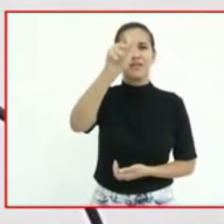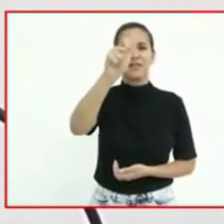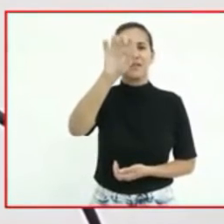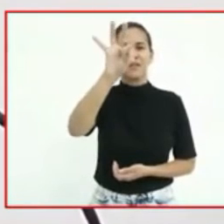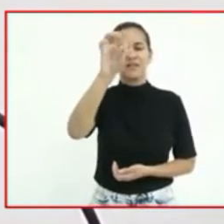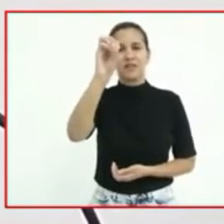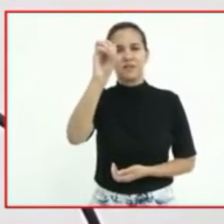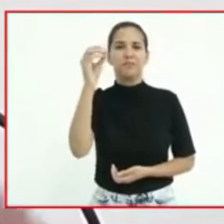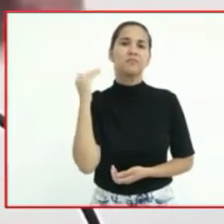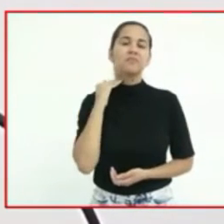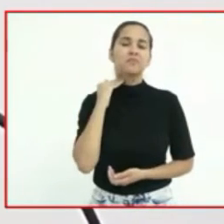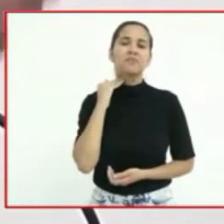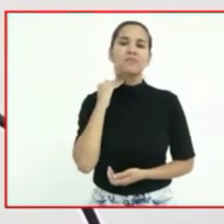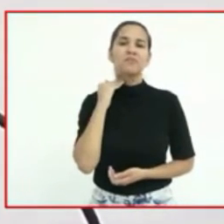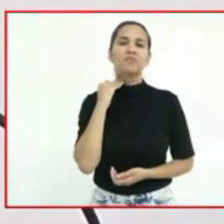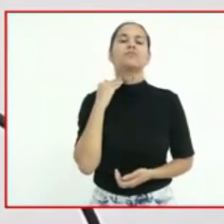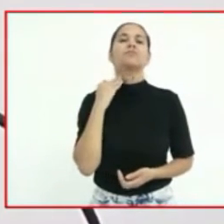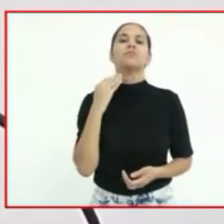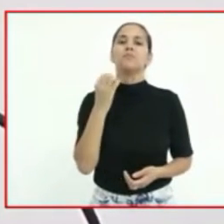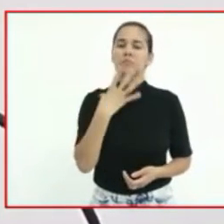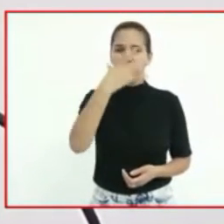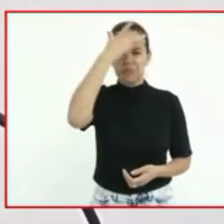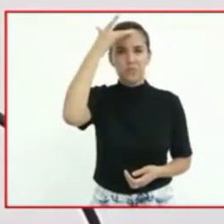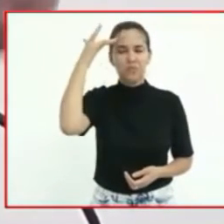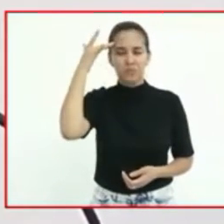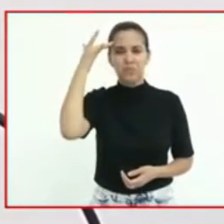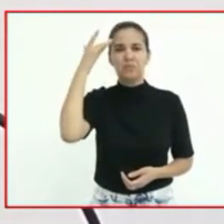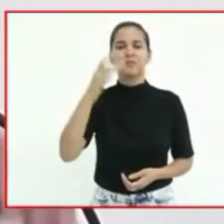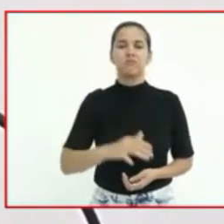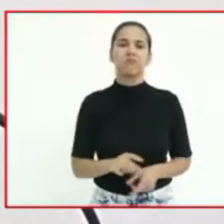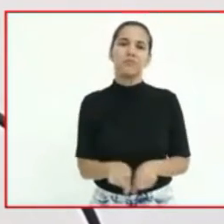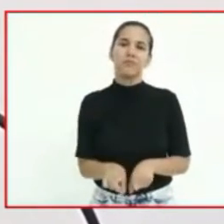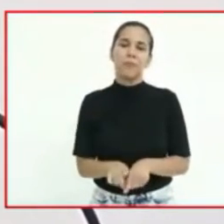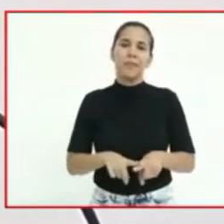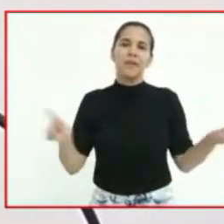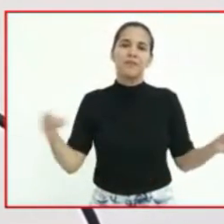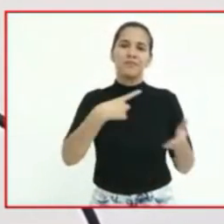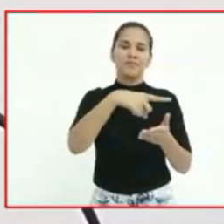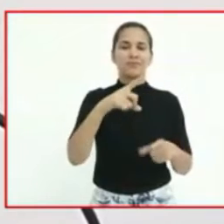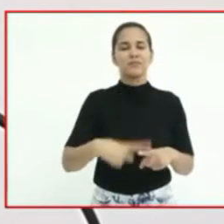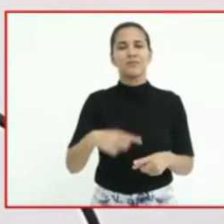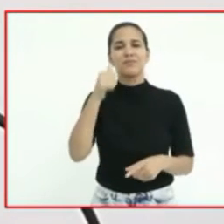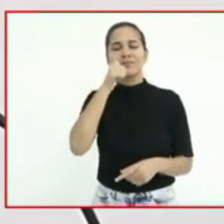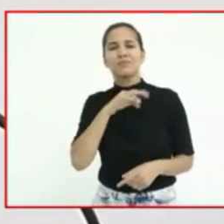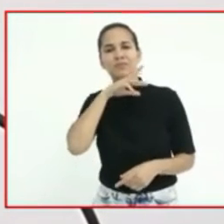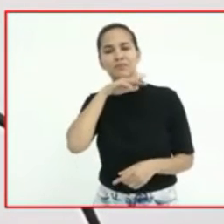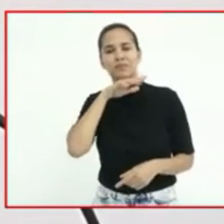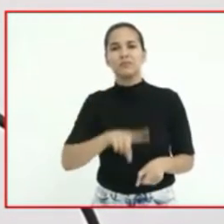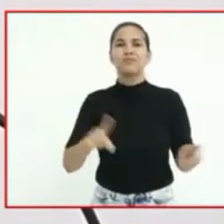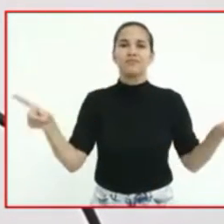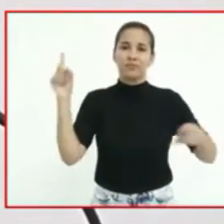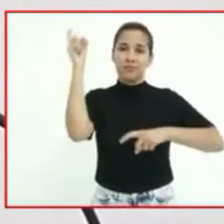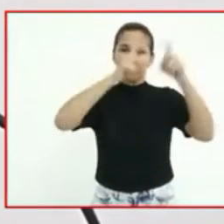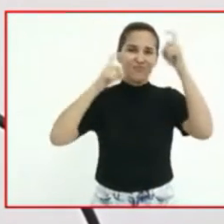Então, nós, prefeito, queremos ajudar a administração. E tenho certeza que nós estamos